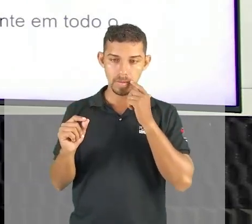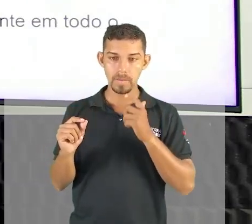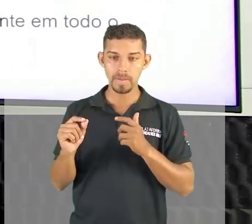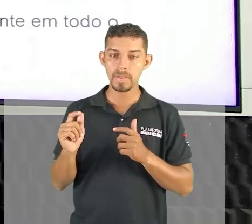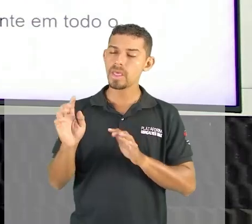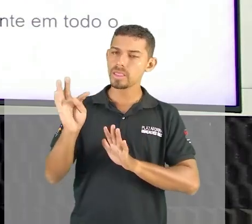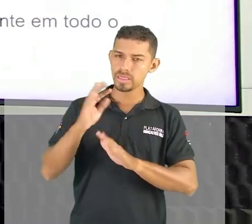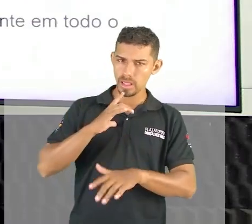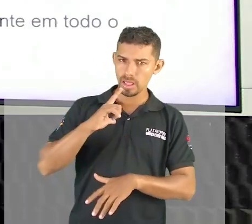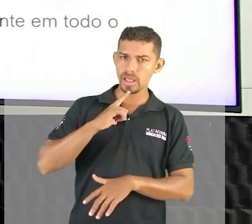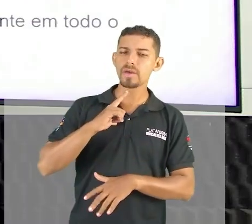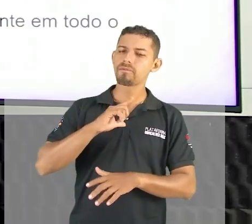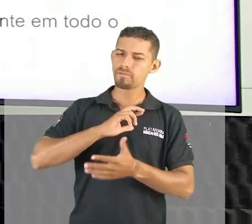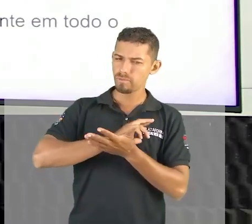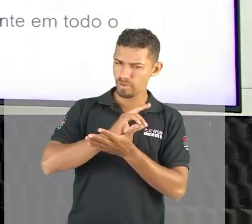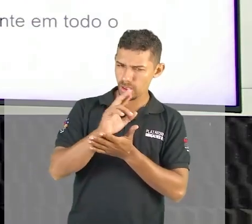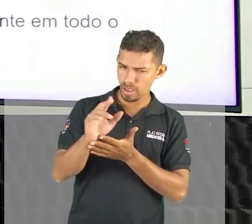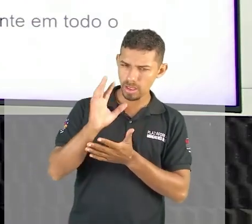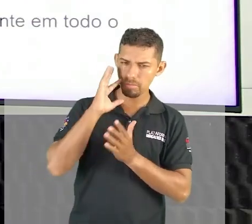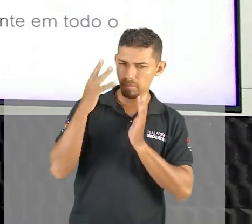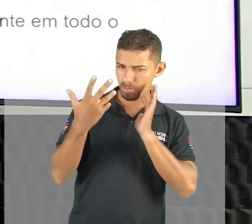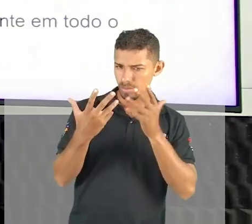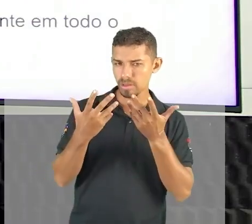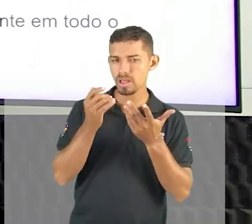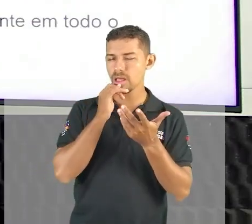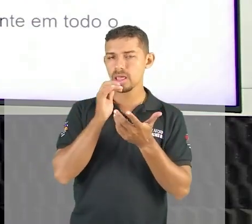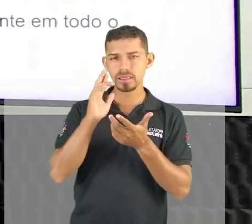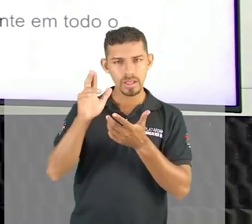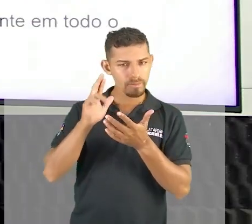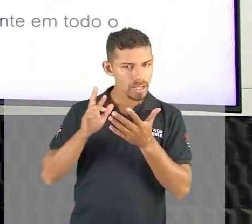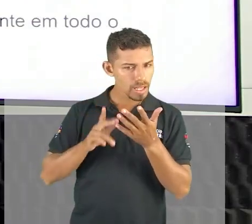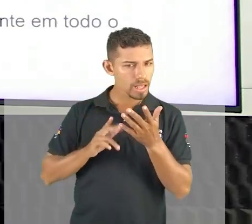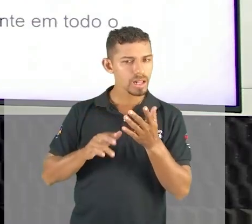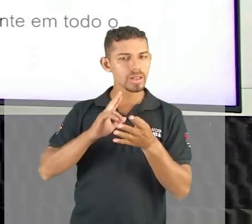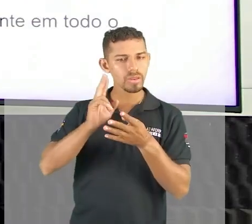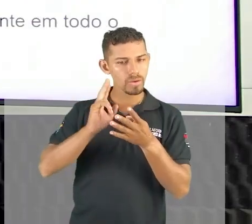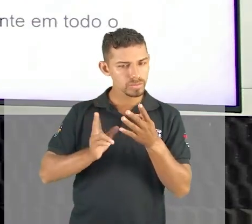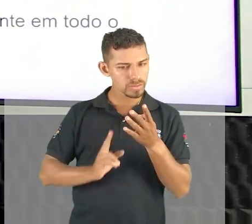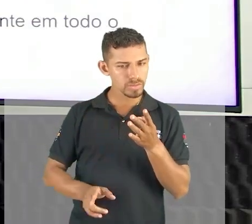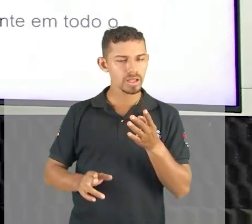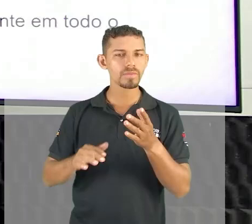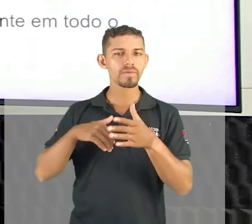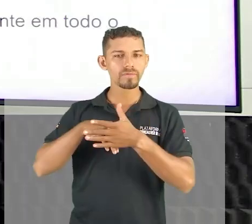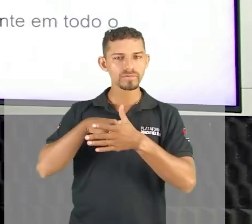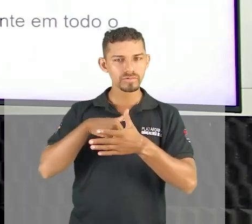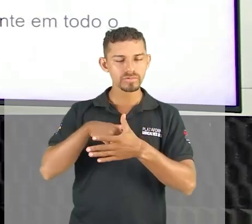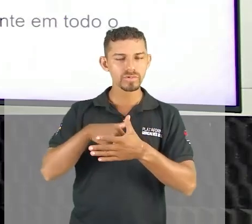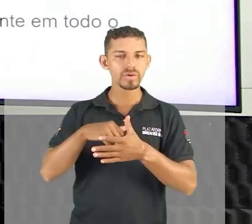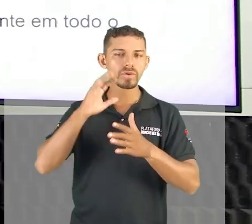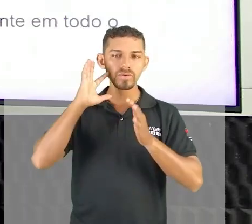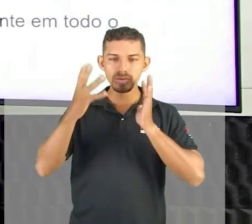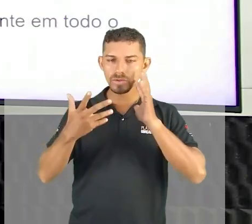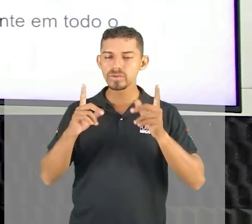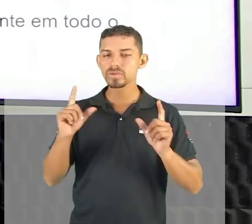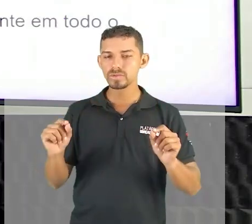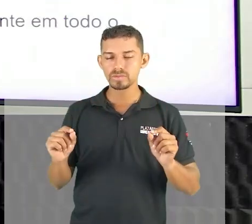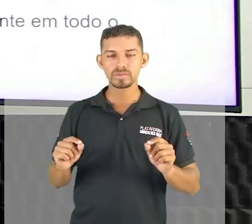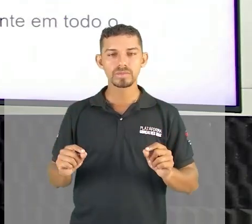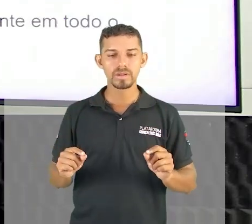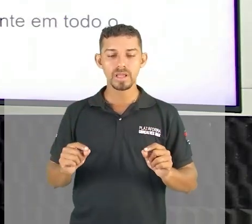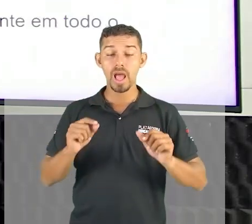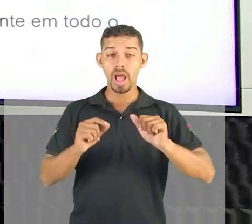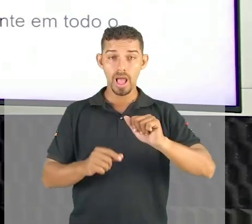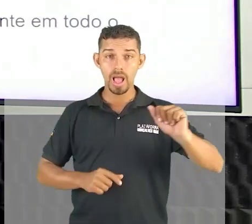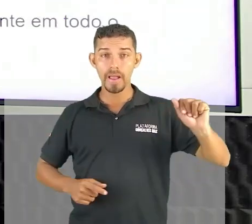ter várias coisas Eh Ou seja diferentes nomes para uma partida do futebol evidencia que